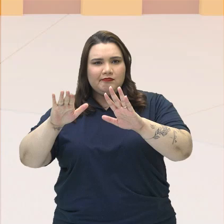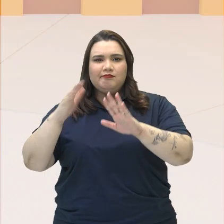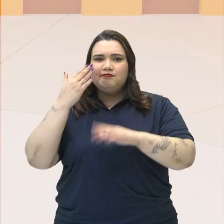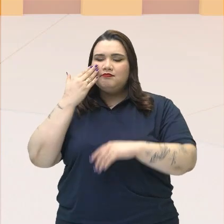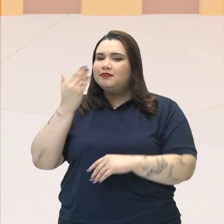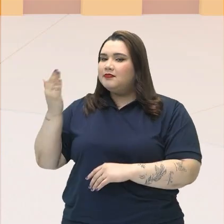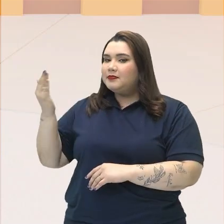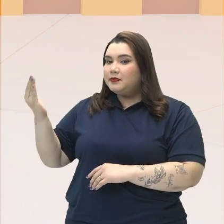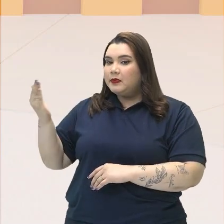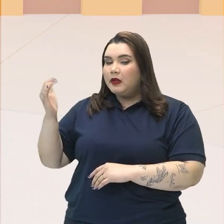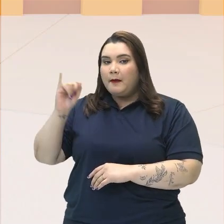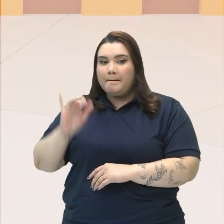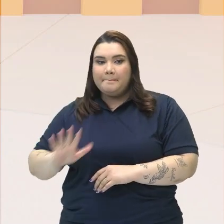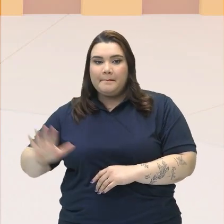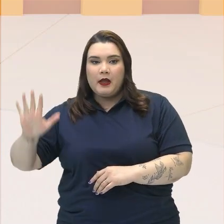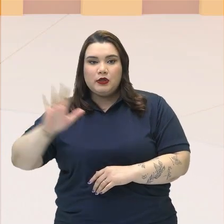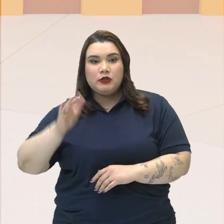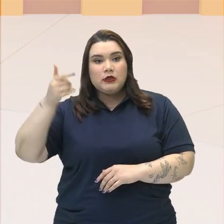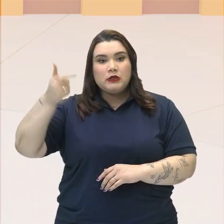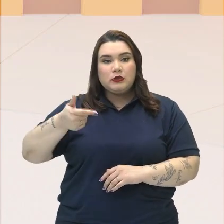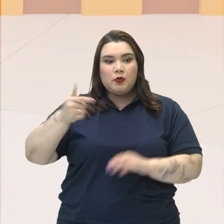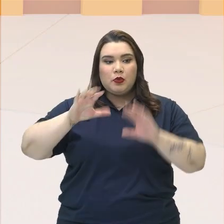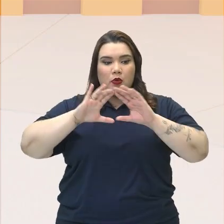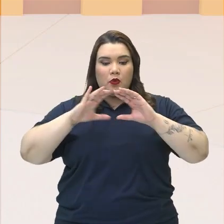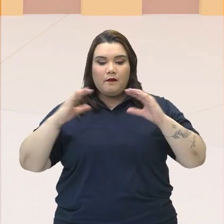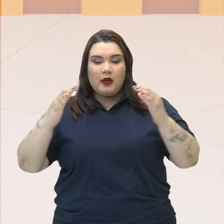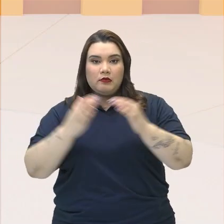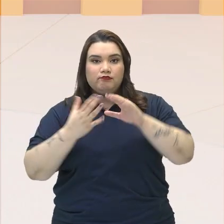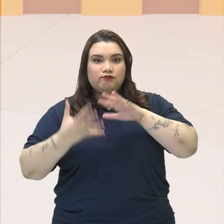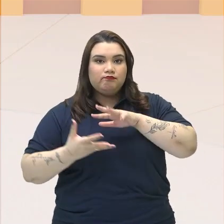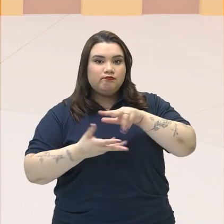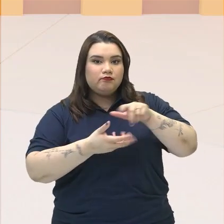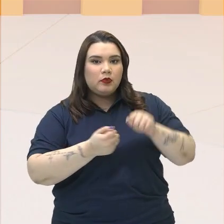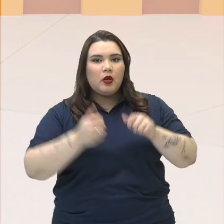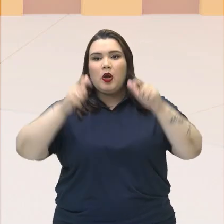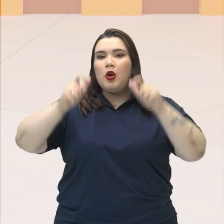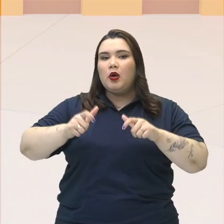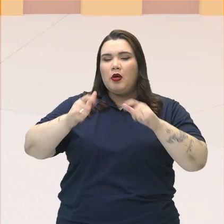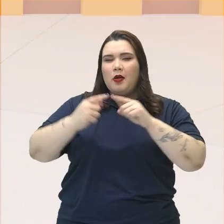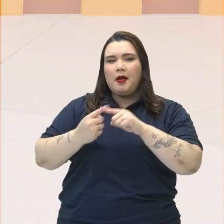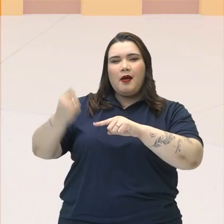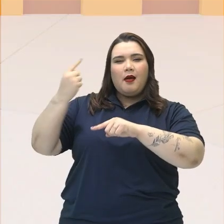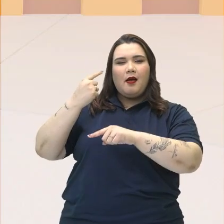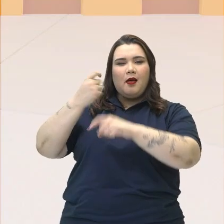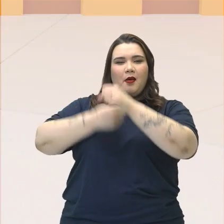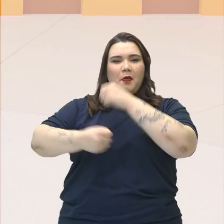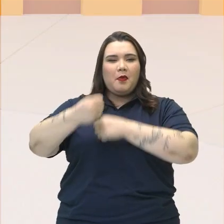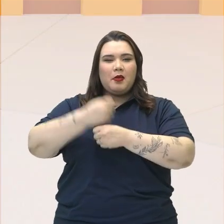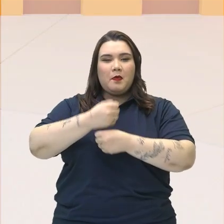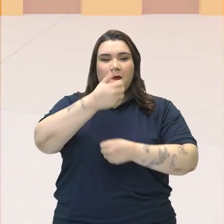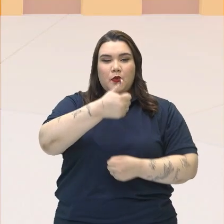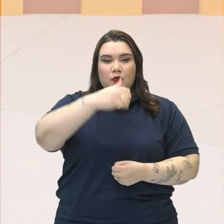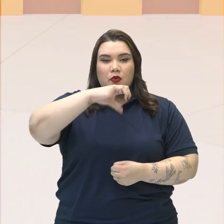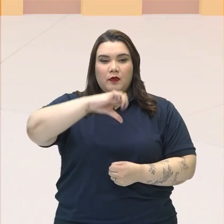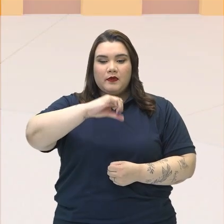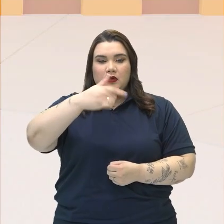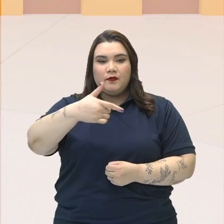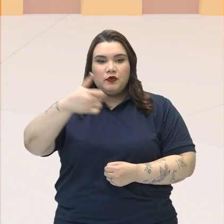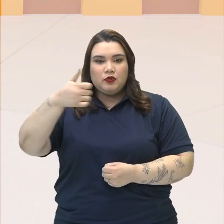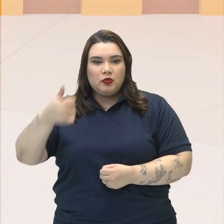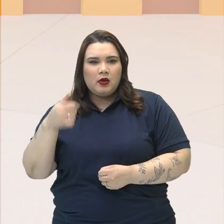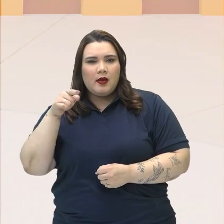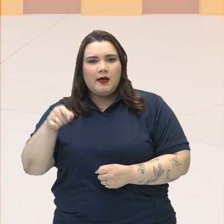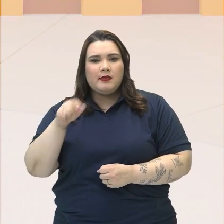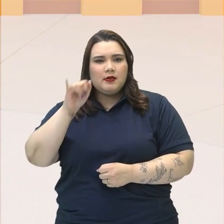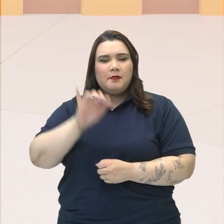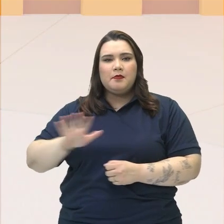da segunda Conferência Internacional de Eugenia, que foi realizado lá em 1921. E esse logo